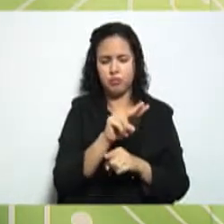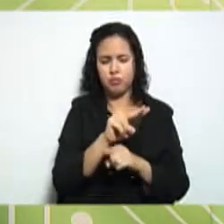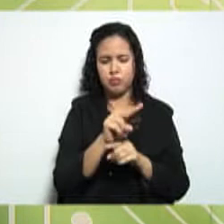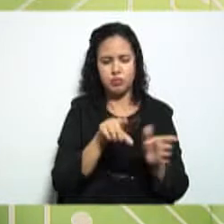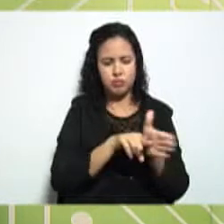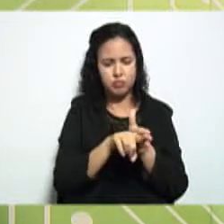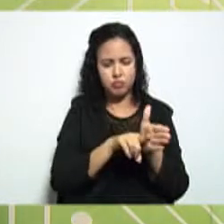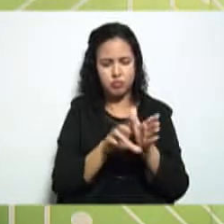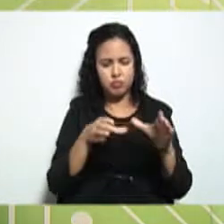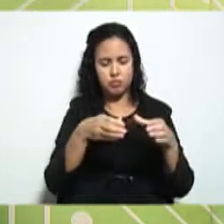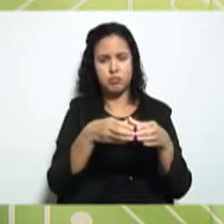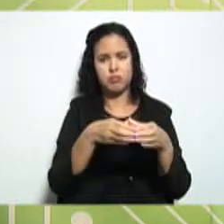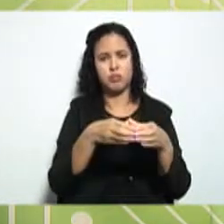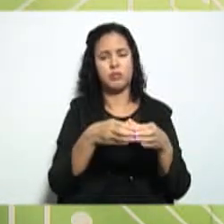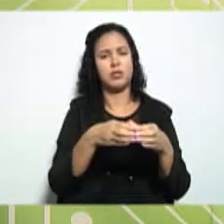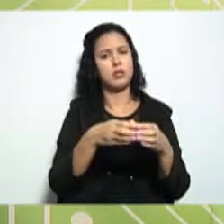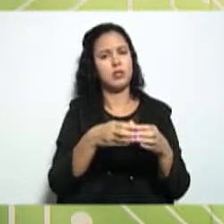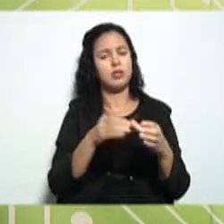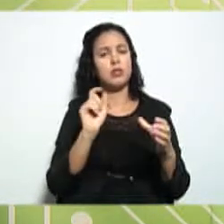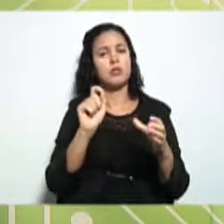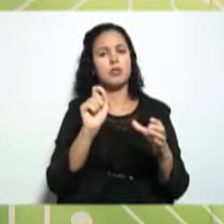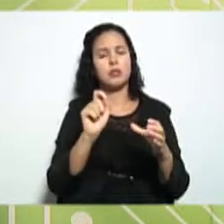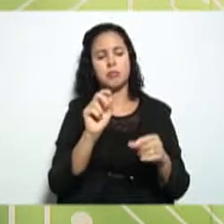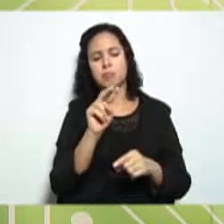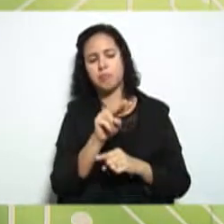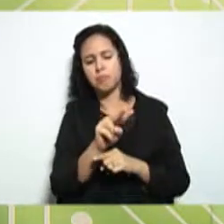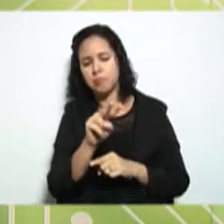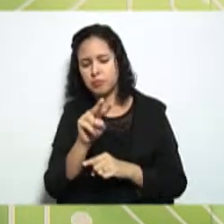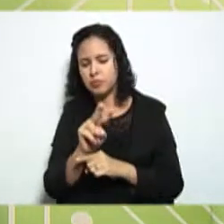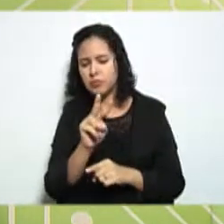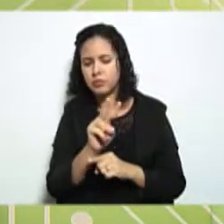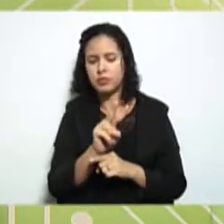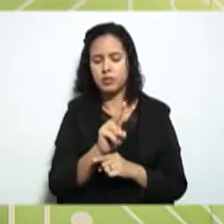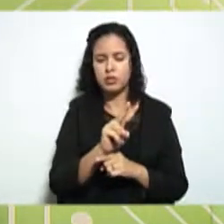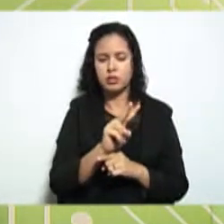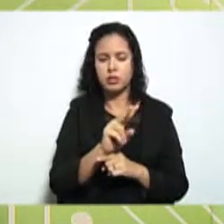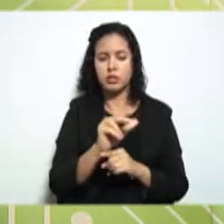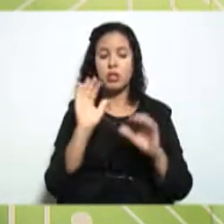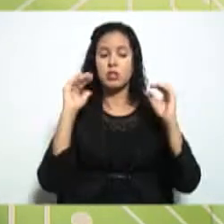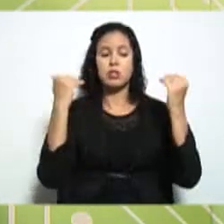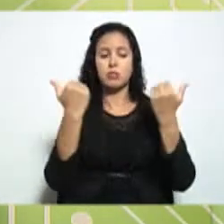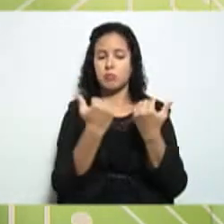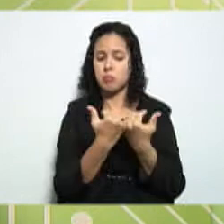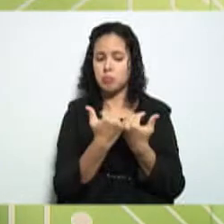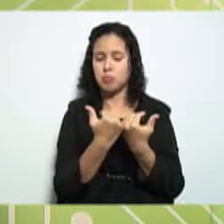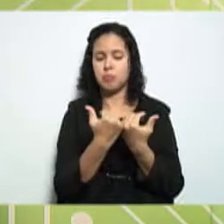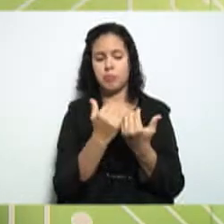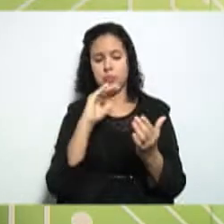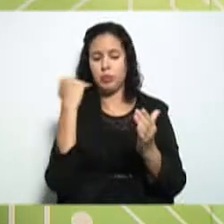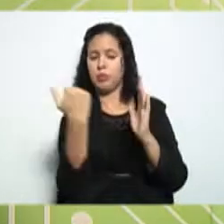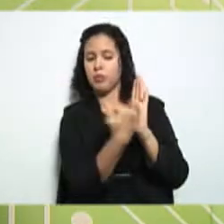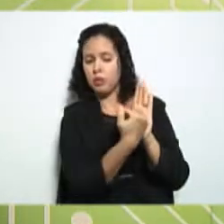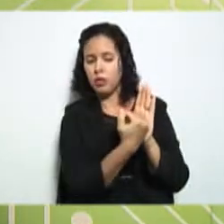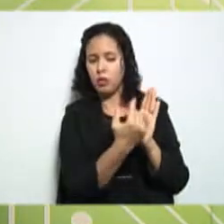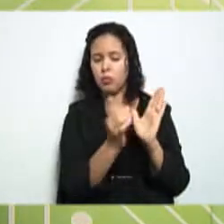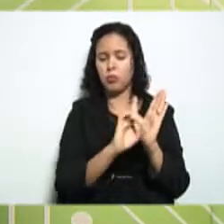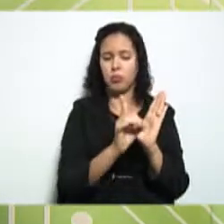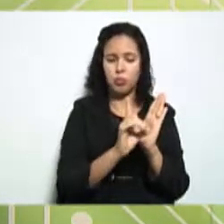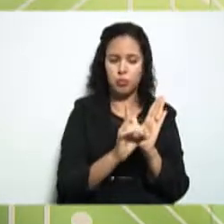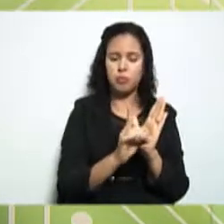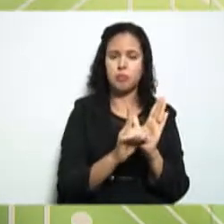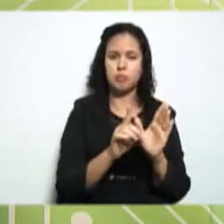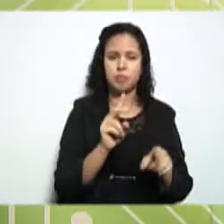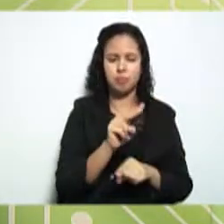da assembleia, ele vai ter a ata dos resultados do que foi decidido em assembleia, e ele tem essa incumbência de monitorar a ação do